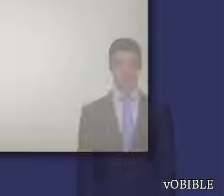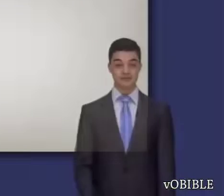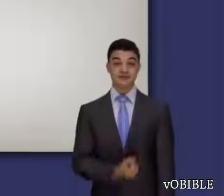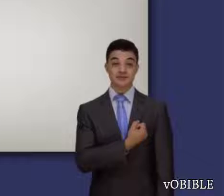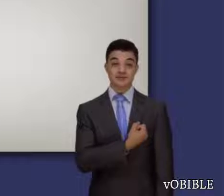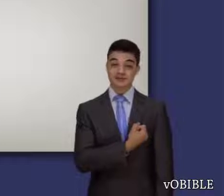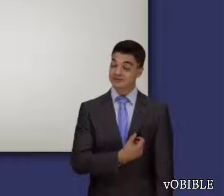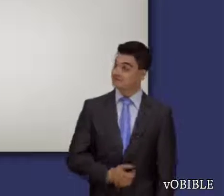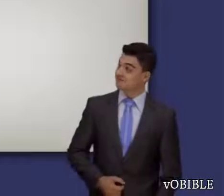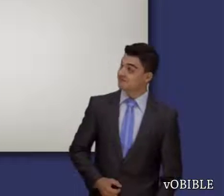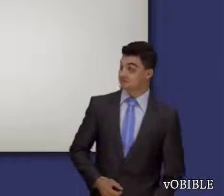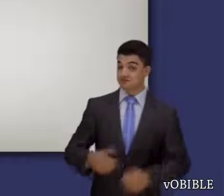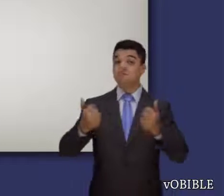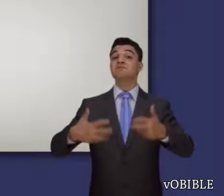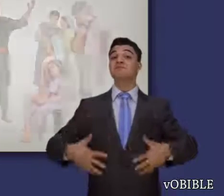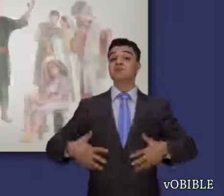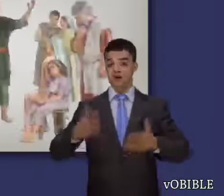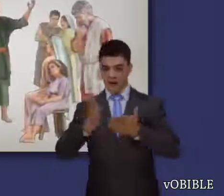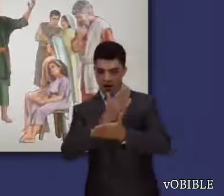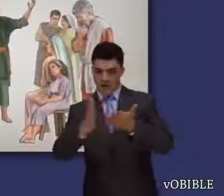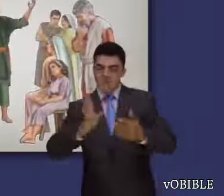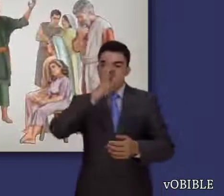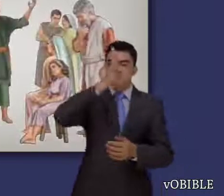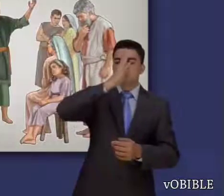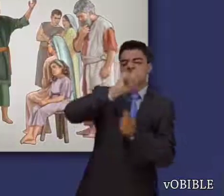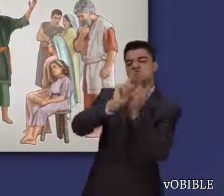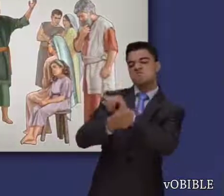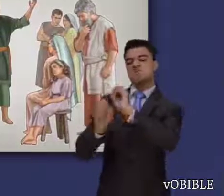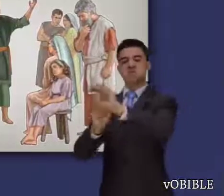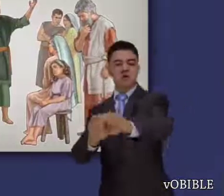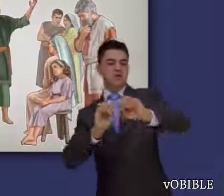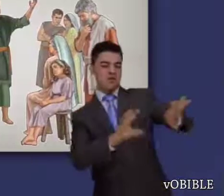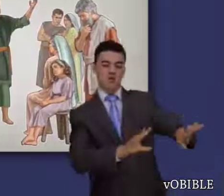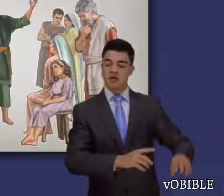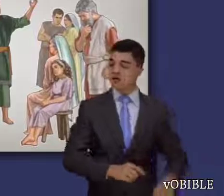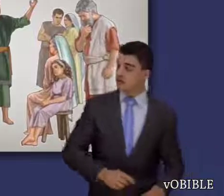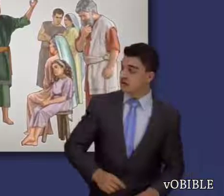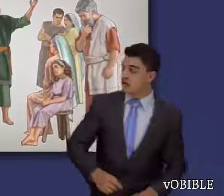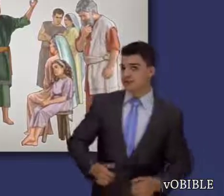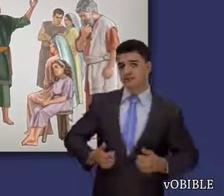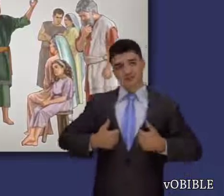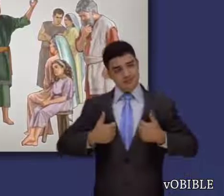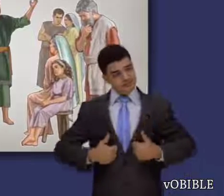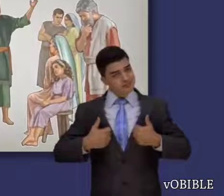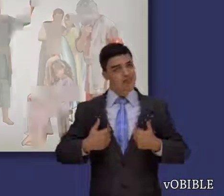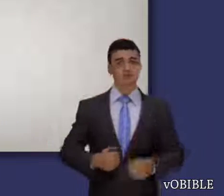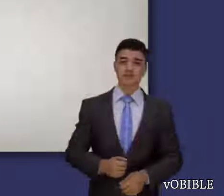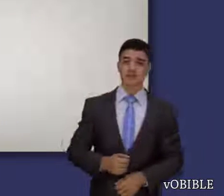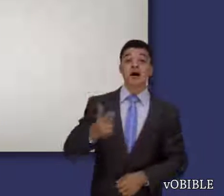No capítulo 6, Paulo diz que aqueles que ensinam coisas que vão contra os ensinos de Cristo estão cheios de